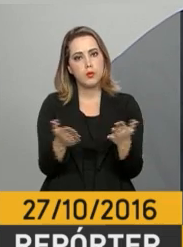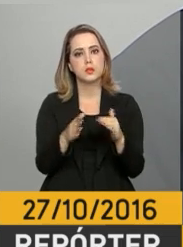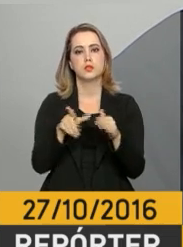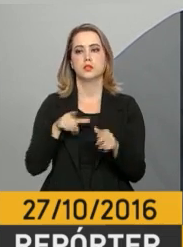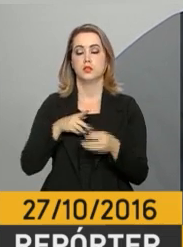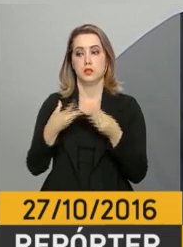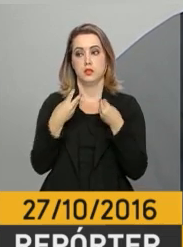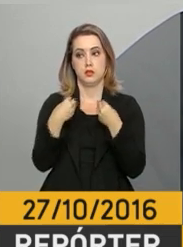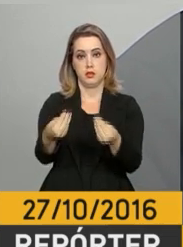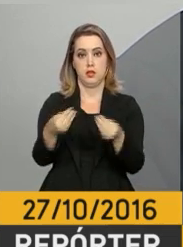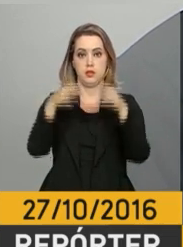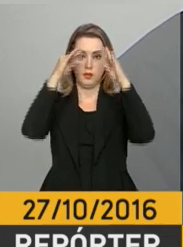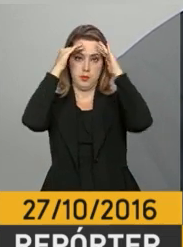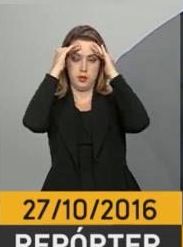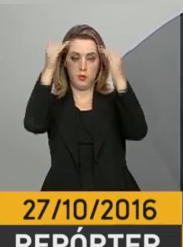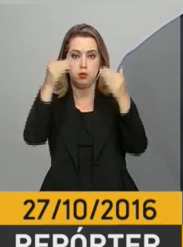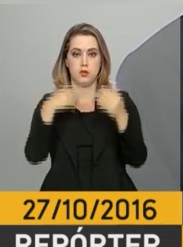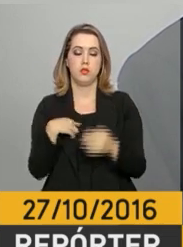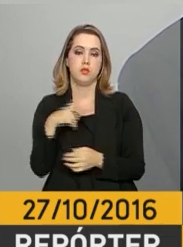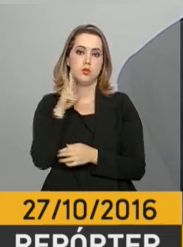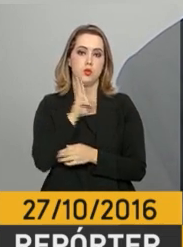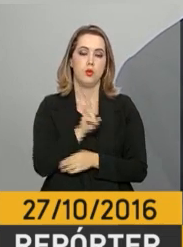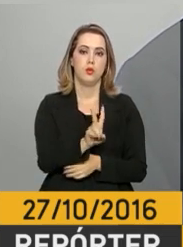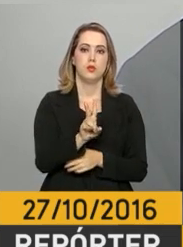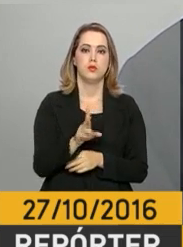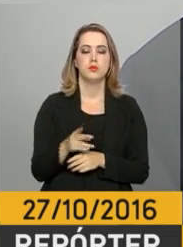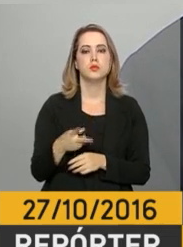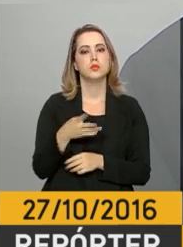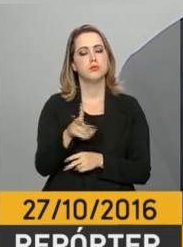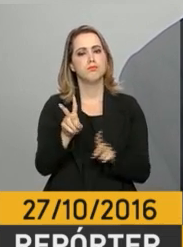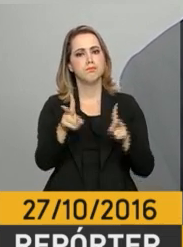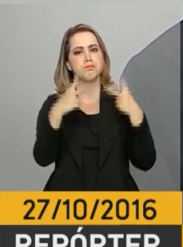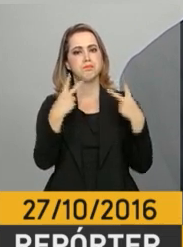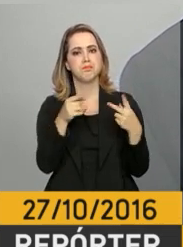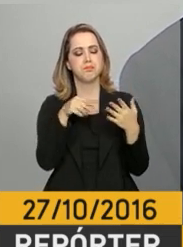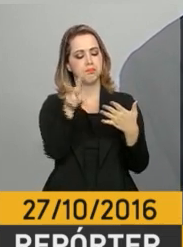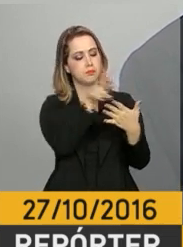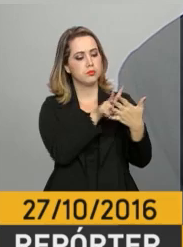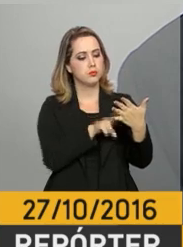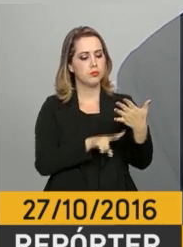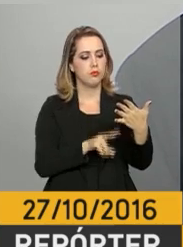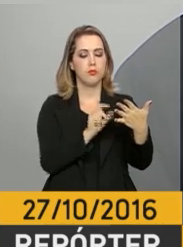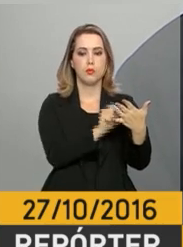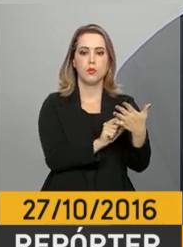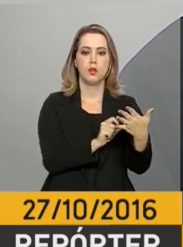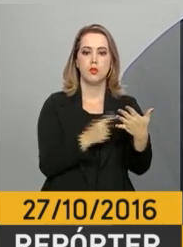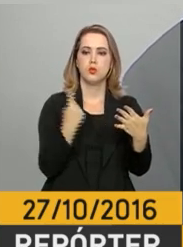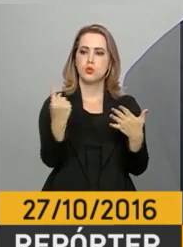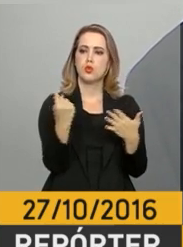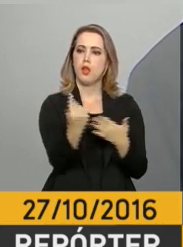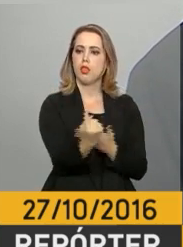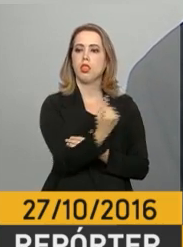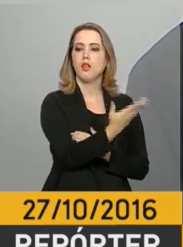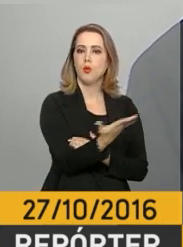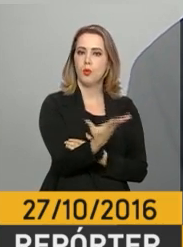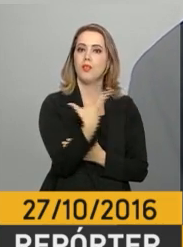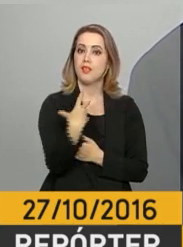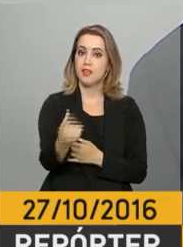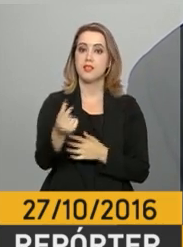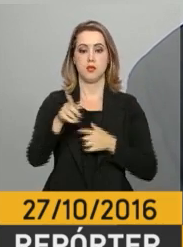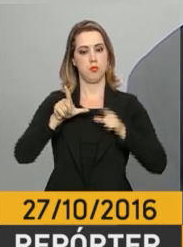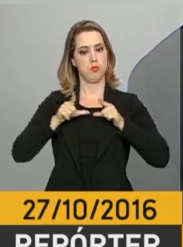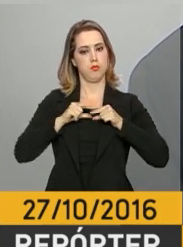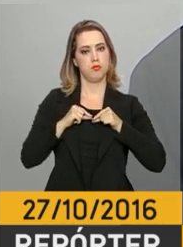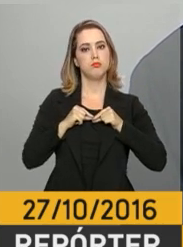senhores que ao examinar a ouvir a biografia de cada um dos agraciados